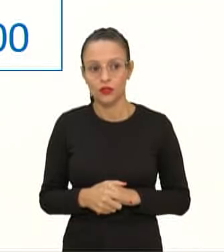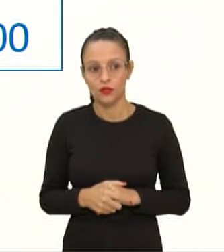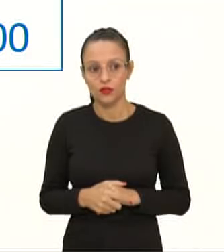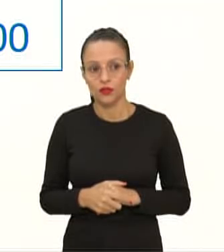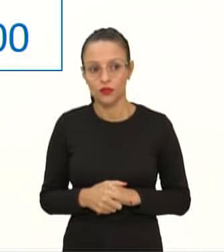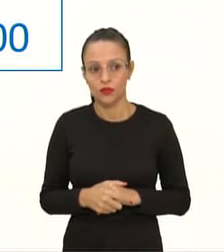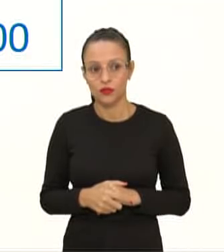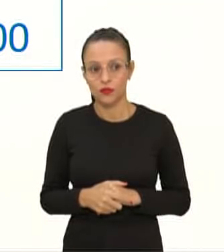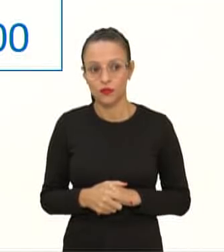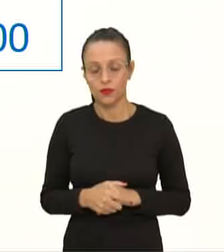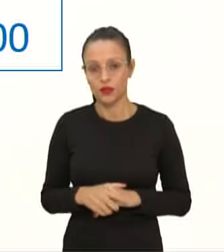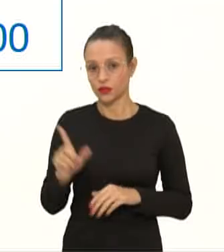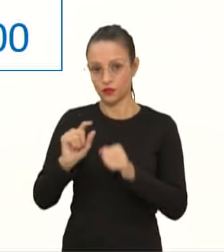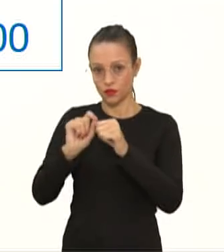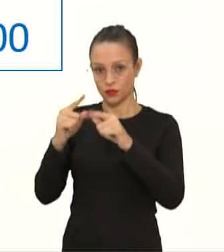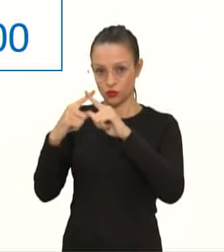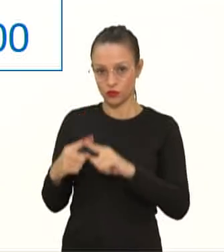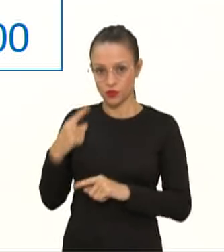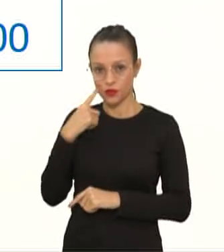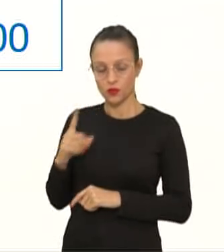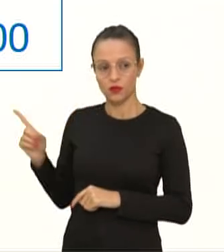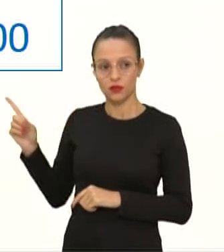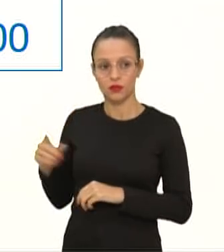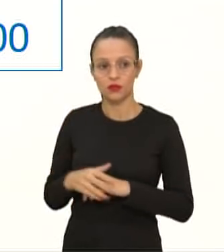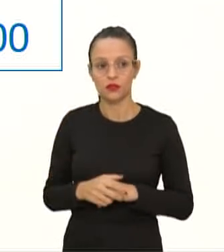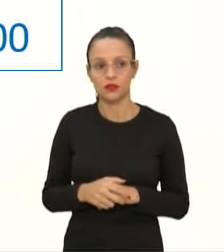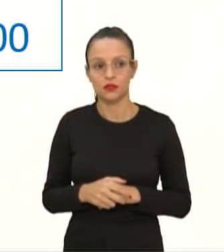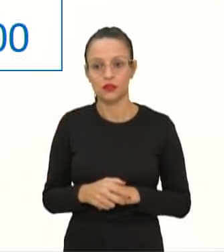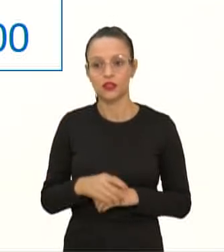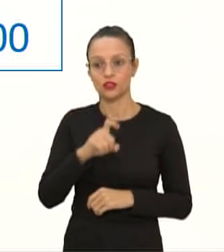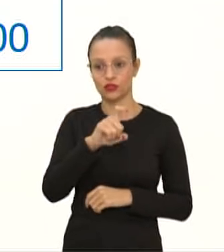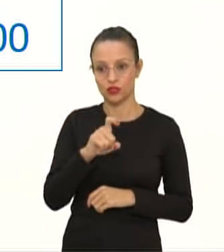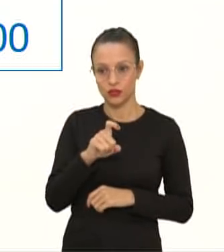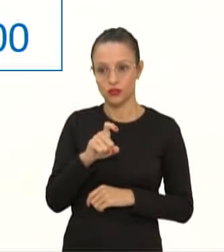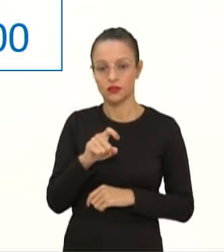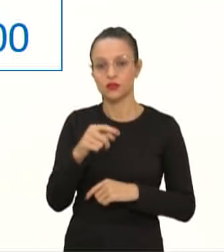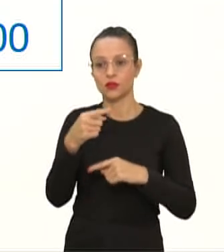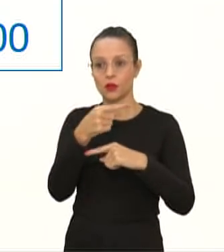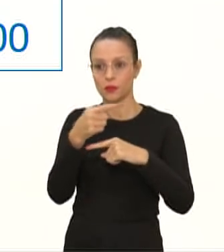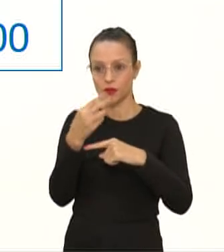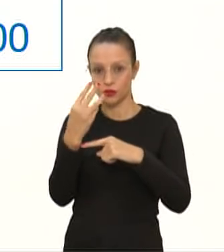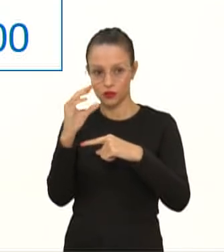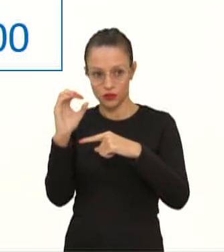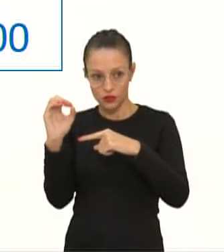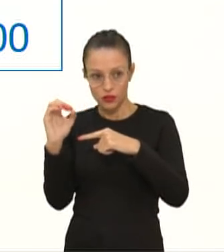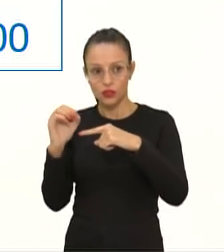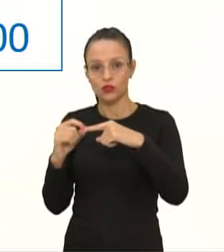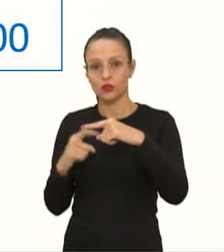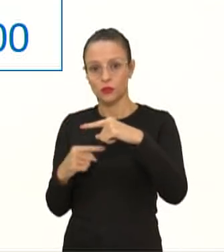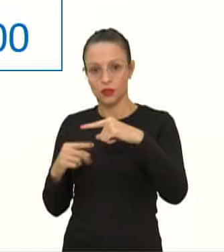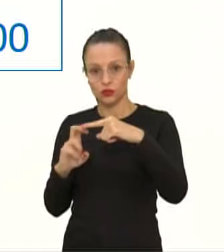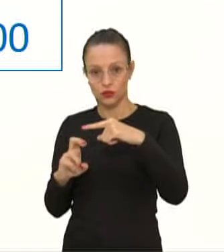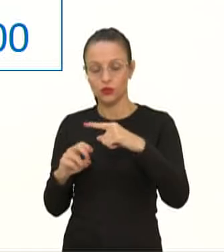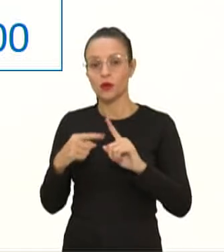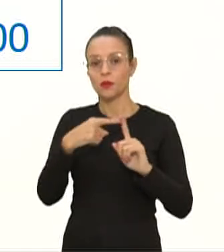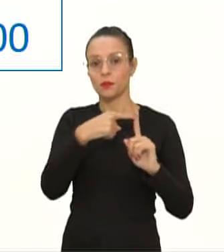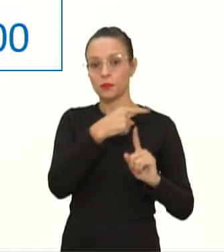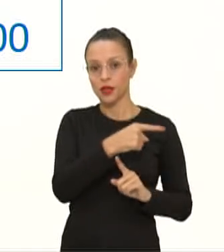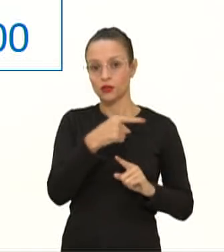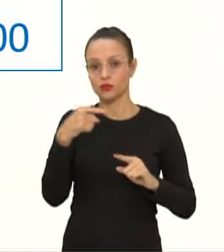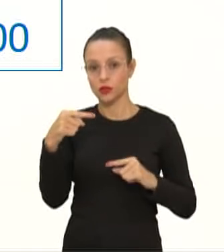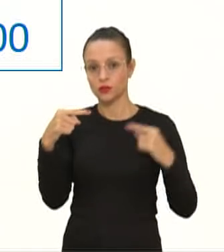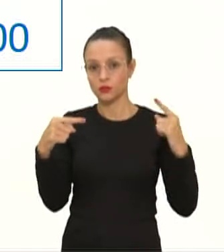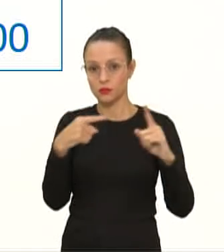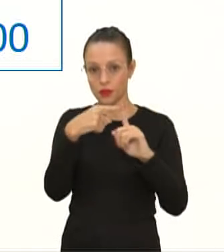Então, mas eu não fiz aqui a multiplicação, deixei direto. Ó. X igual a menos 300 dividido por menos 5, menos com menos é mais,